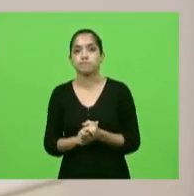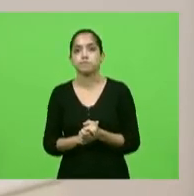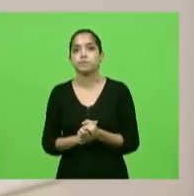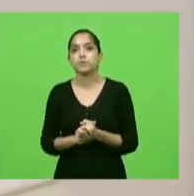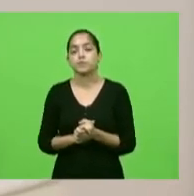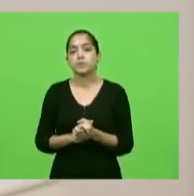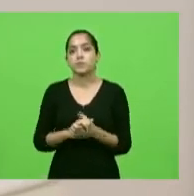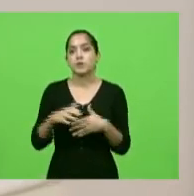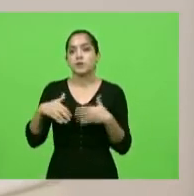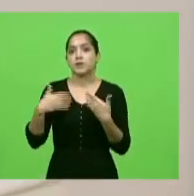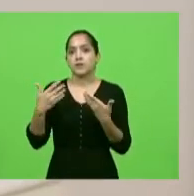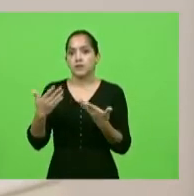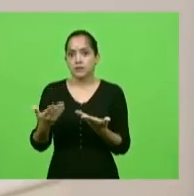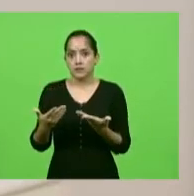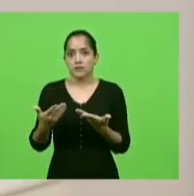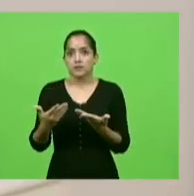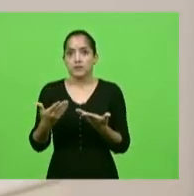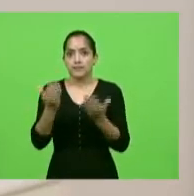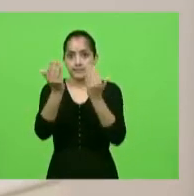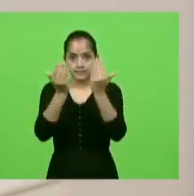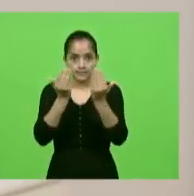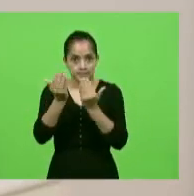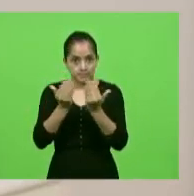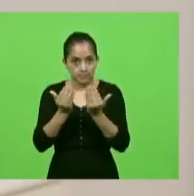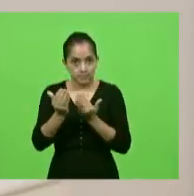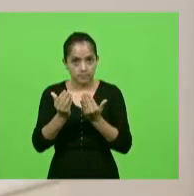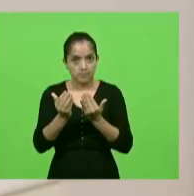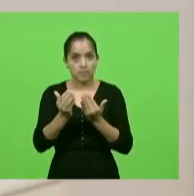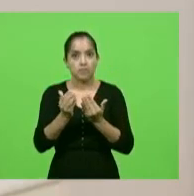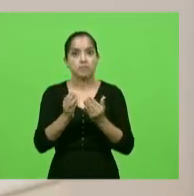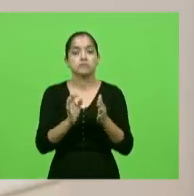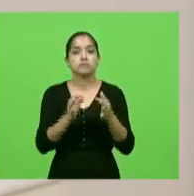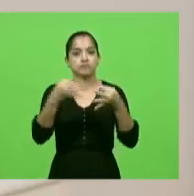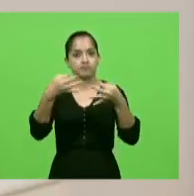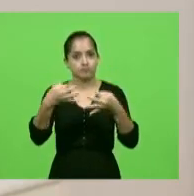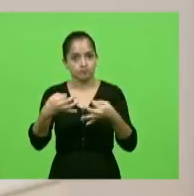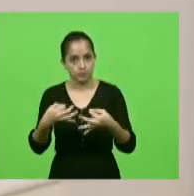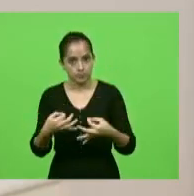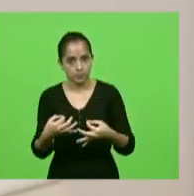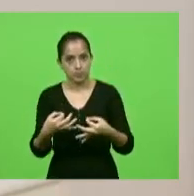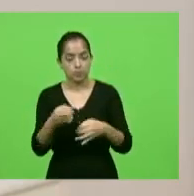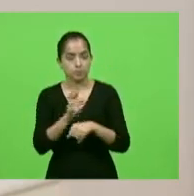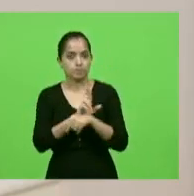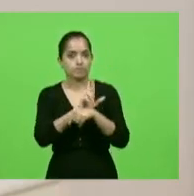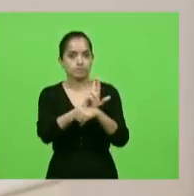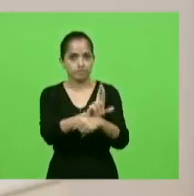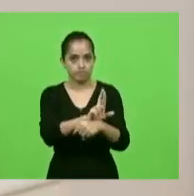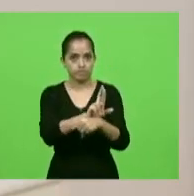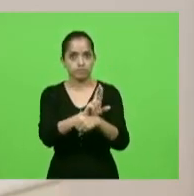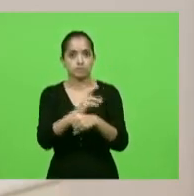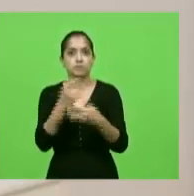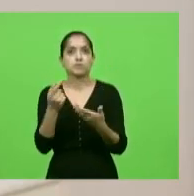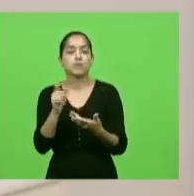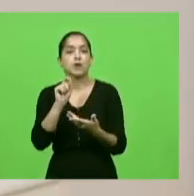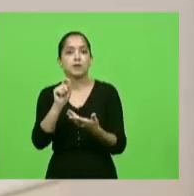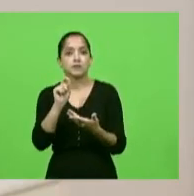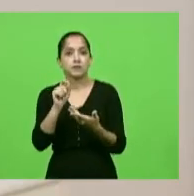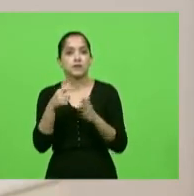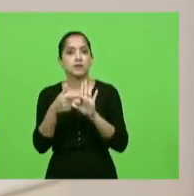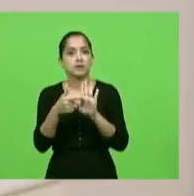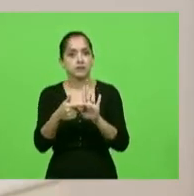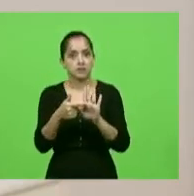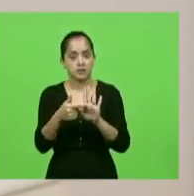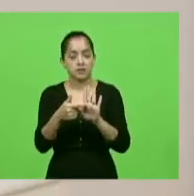Ingressando propriamente na análise da existência ou não de justa causa para o recebimento da representação, extrai-se que, ao